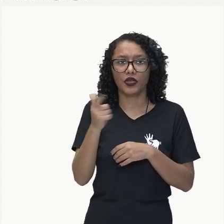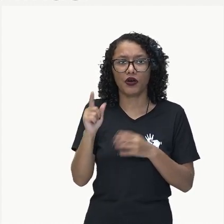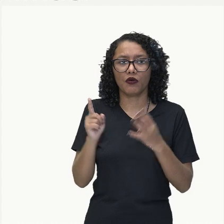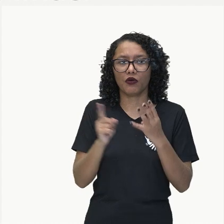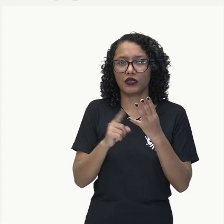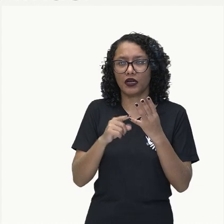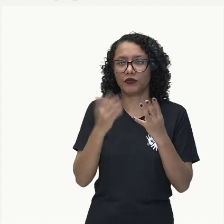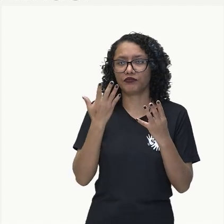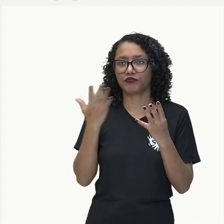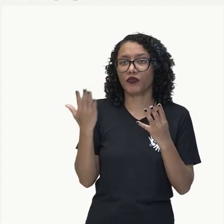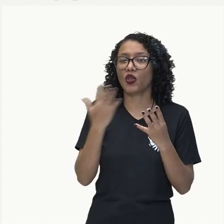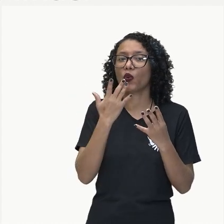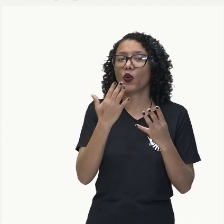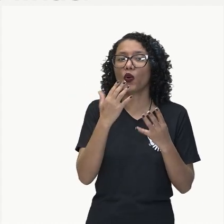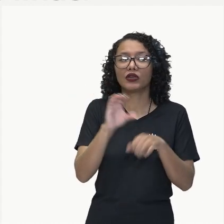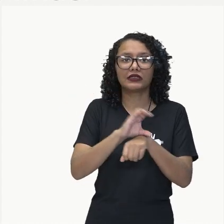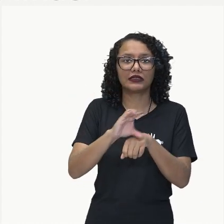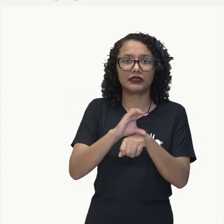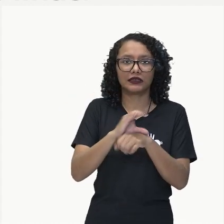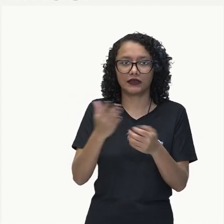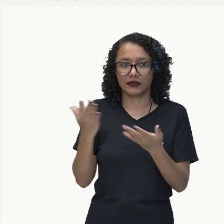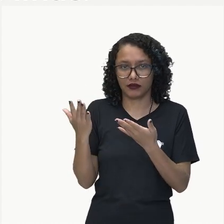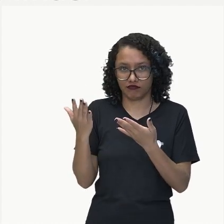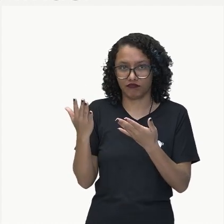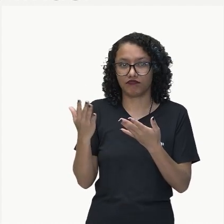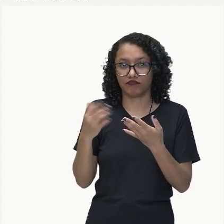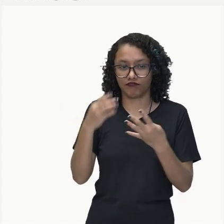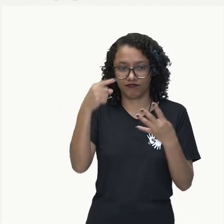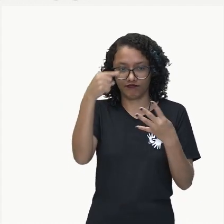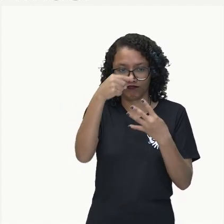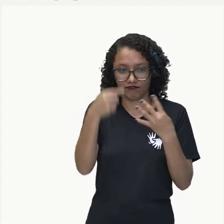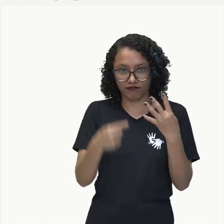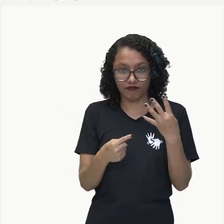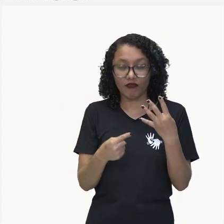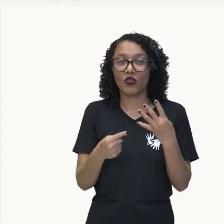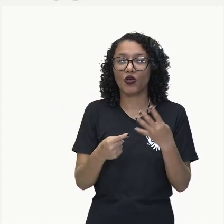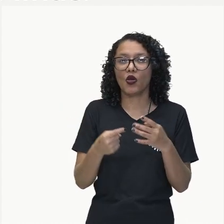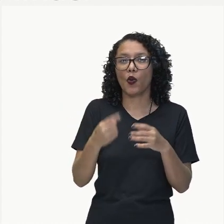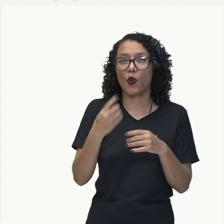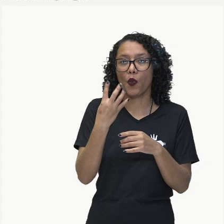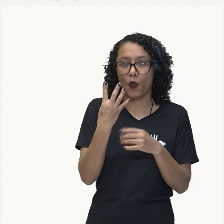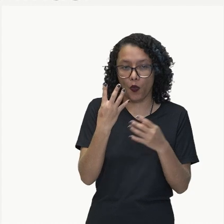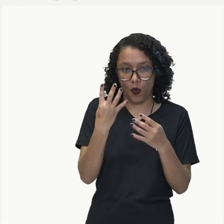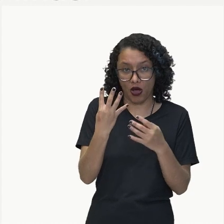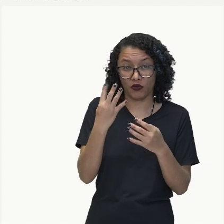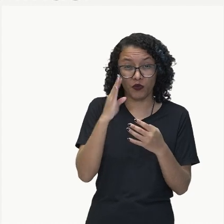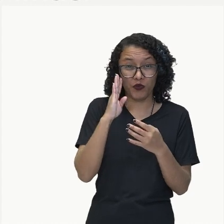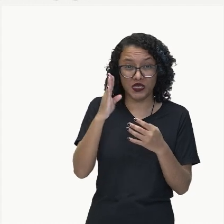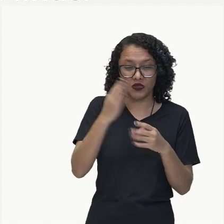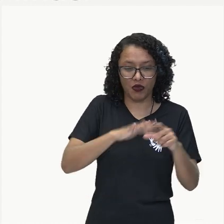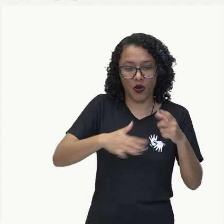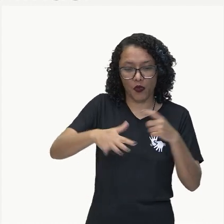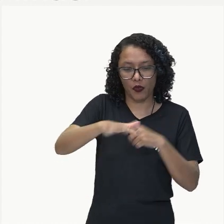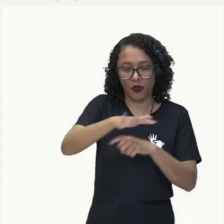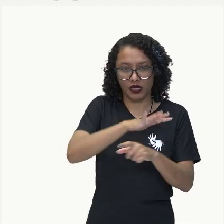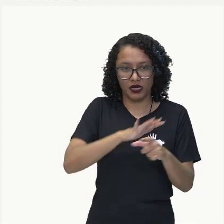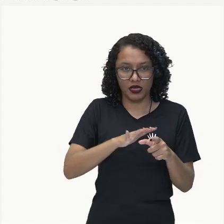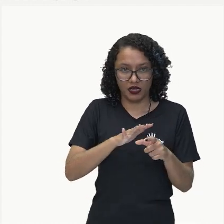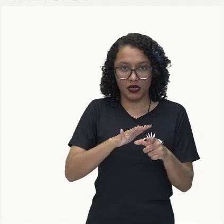Então, vai ser formado por essas 4 grandes ilhas, tá? Porém, também o Japão